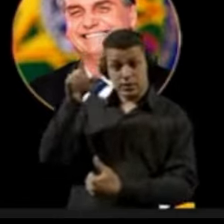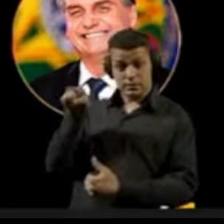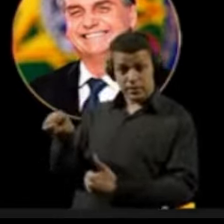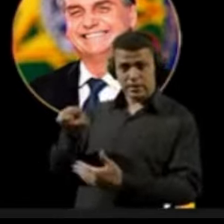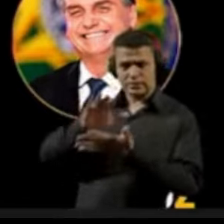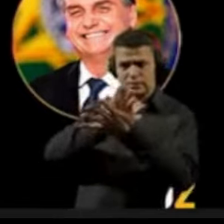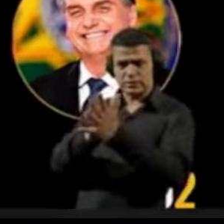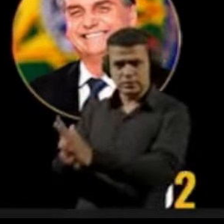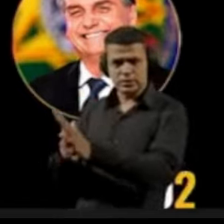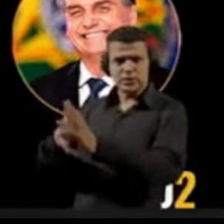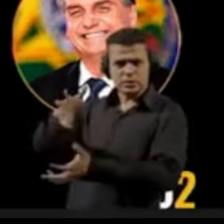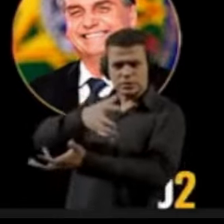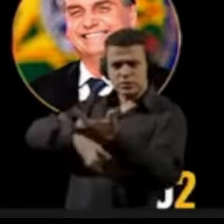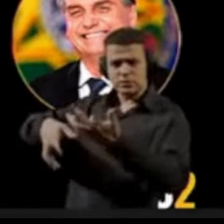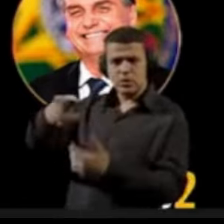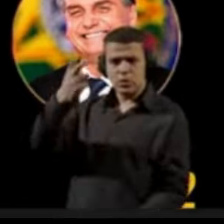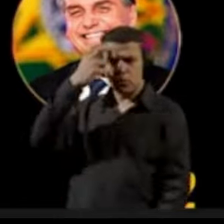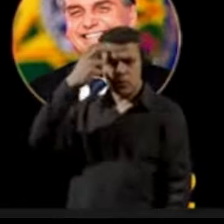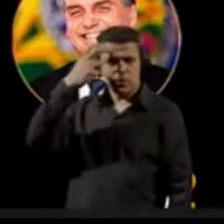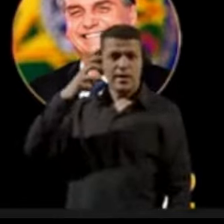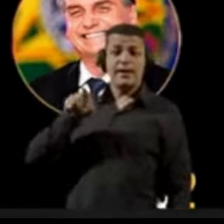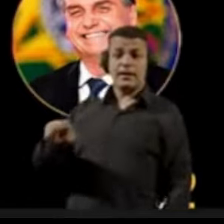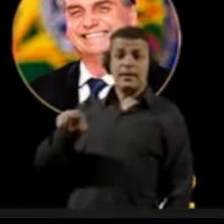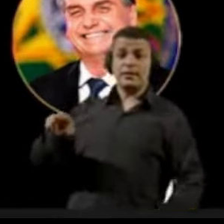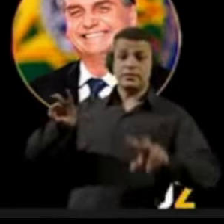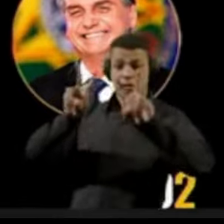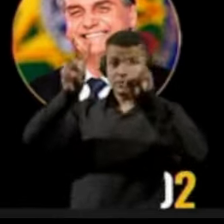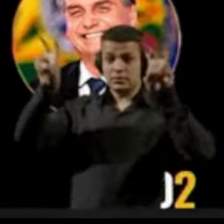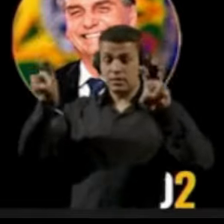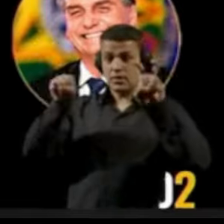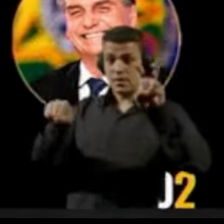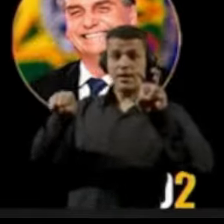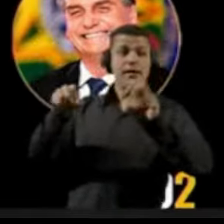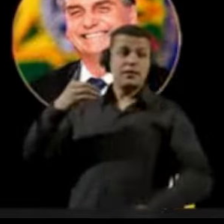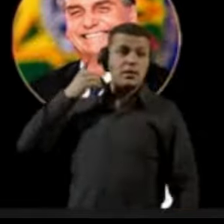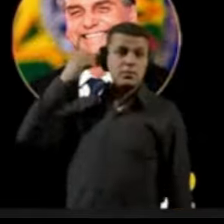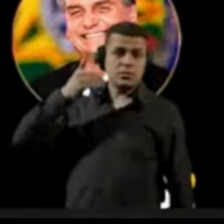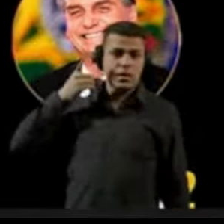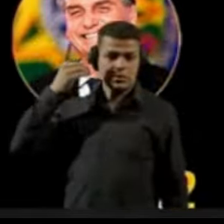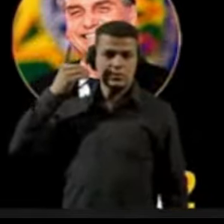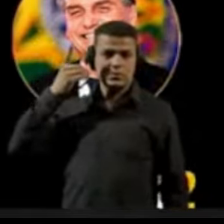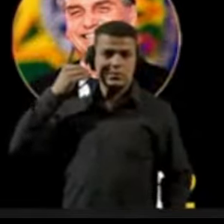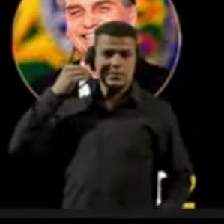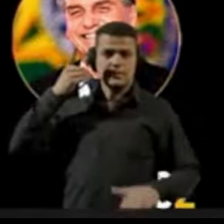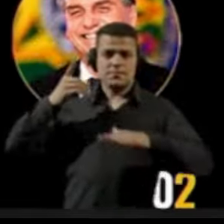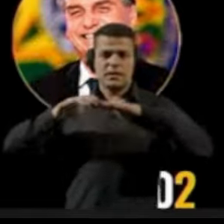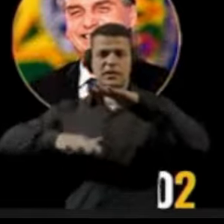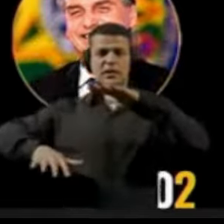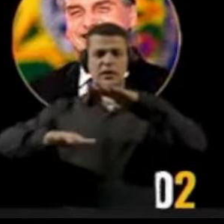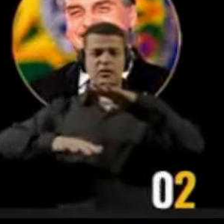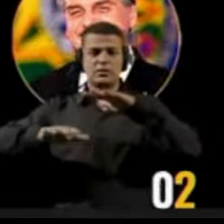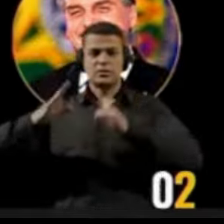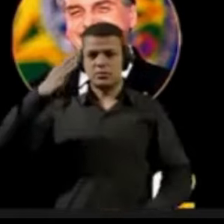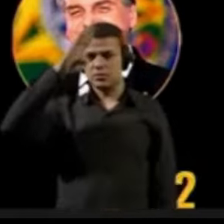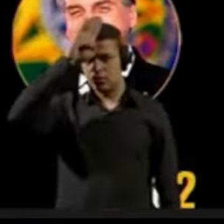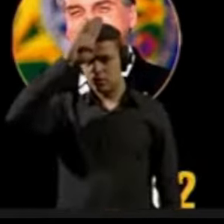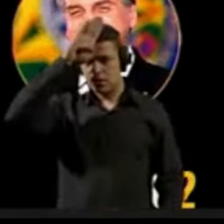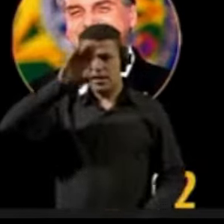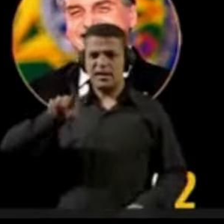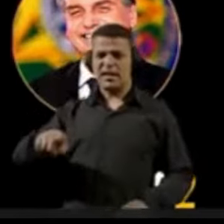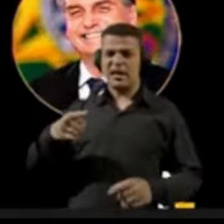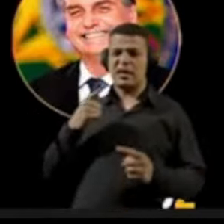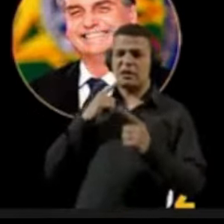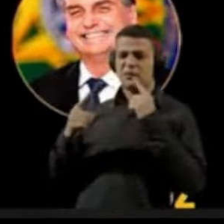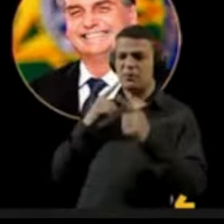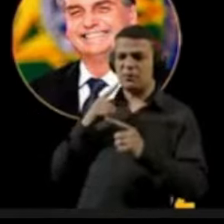essa quebra na hegemonia cultural que o expoente deputado, ou até então de baixo clero, né, Jair Messias Bolsonaro, que era debochado